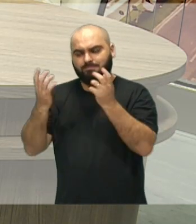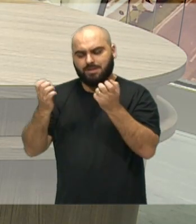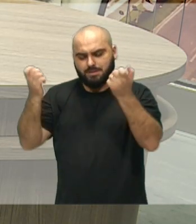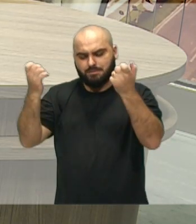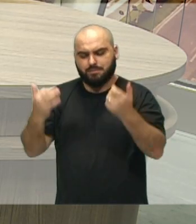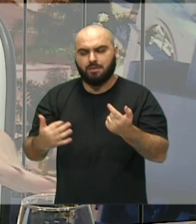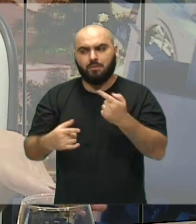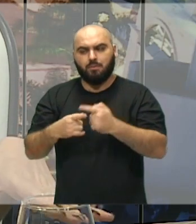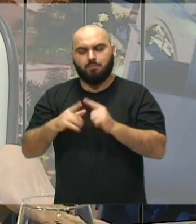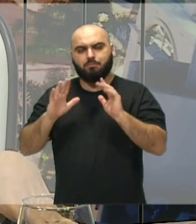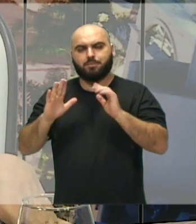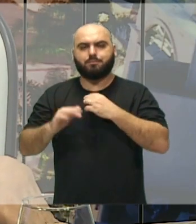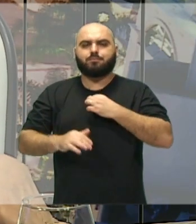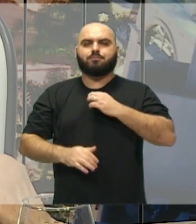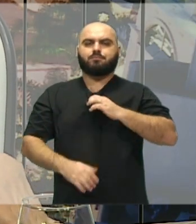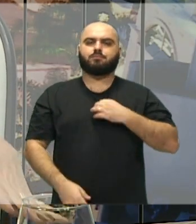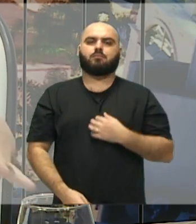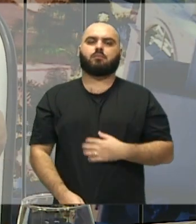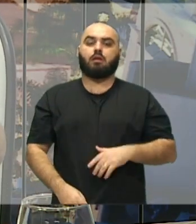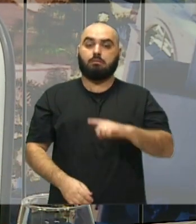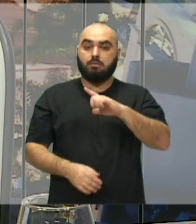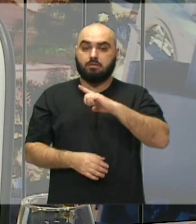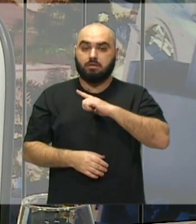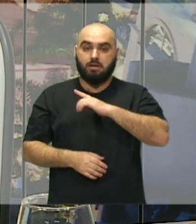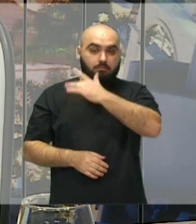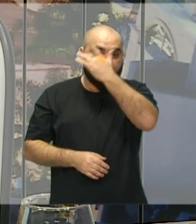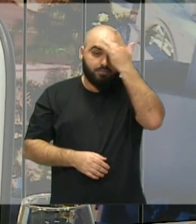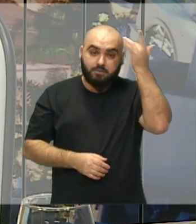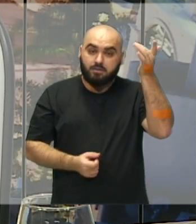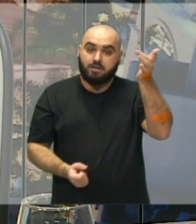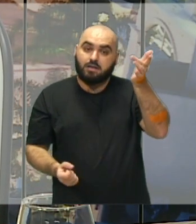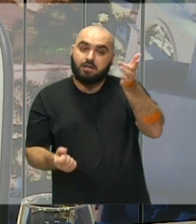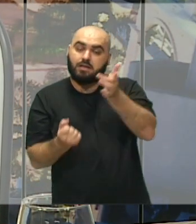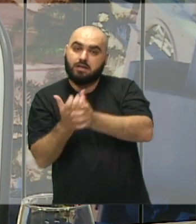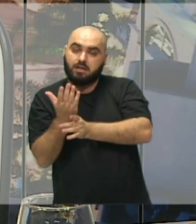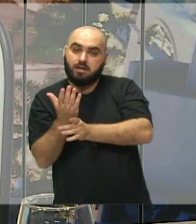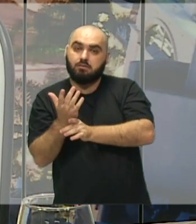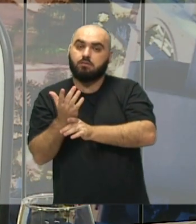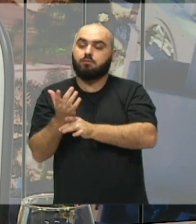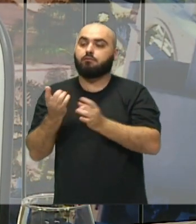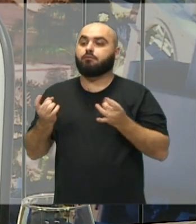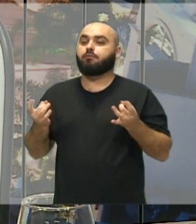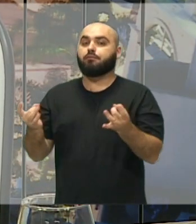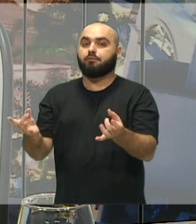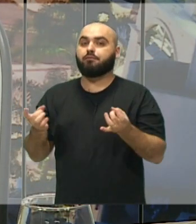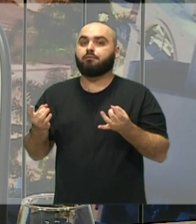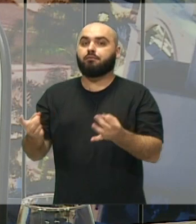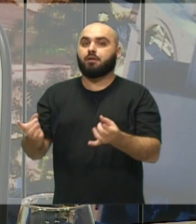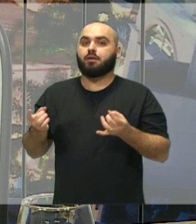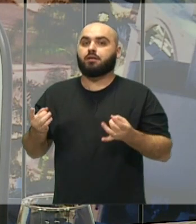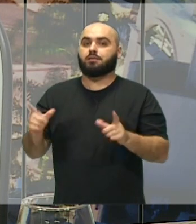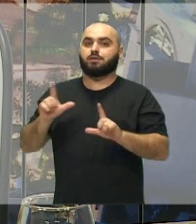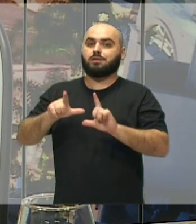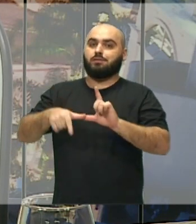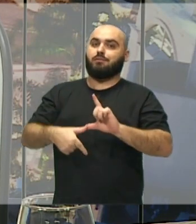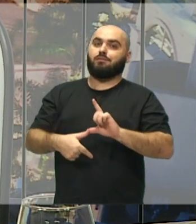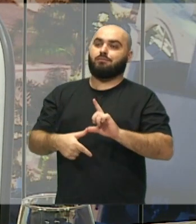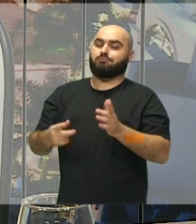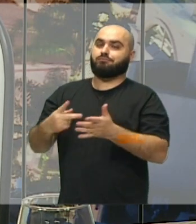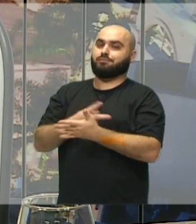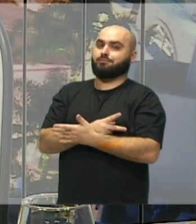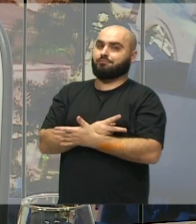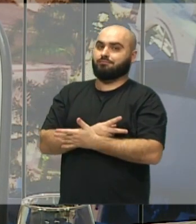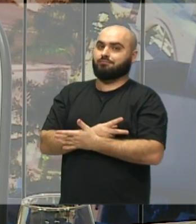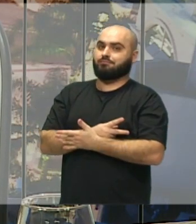parênteses, porque assim, existe as pessoas que criam comercialmente esses animais silvestres e vendem legalmente, né? E